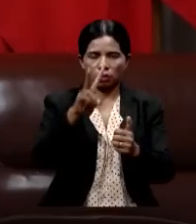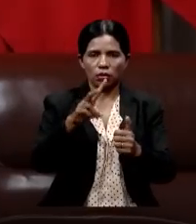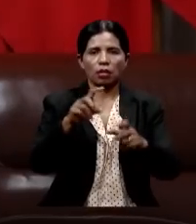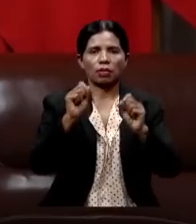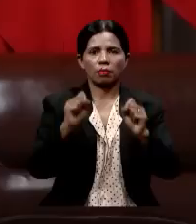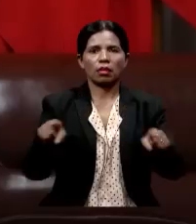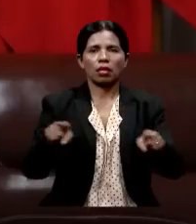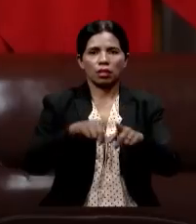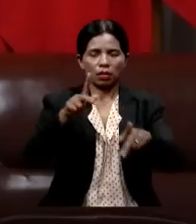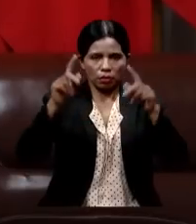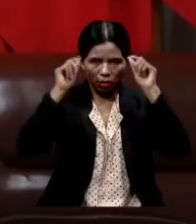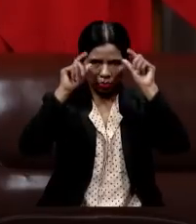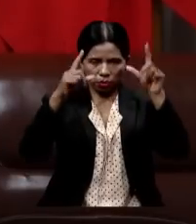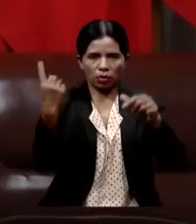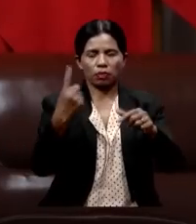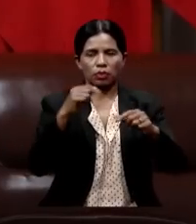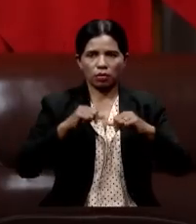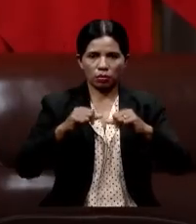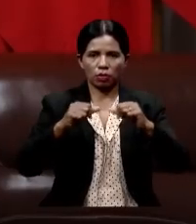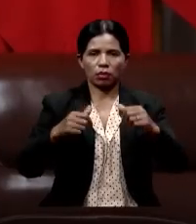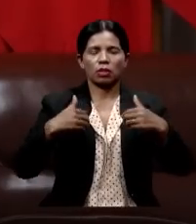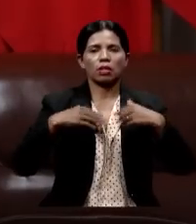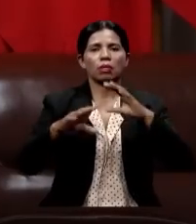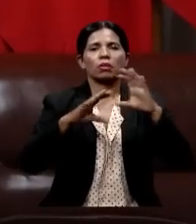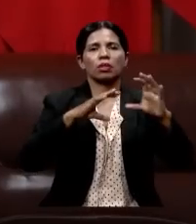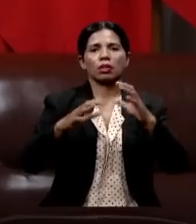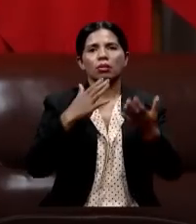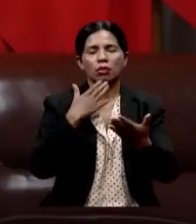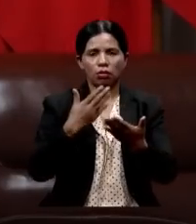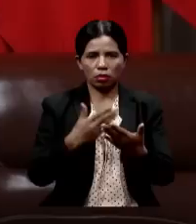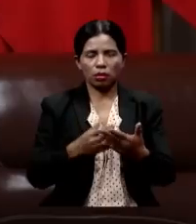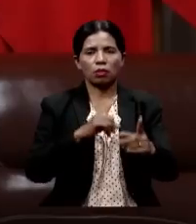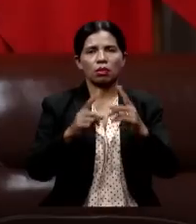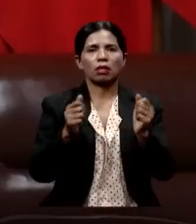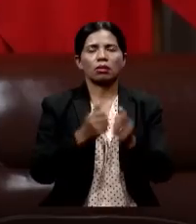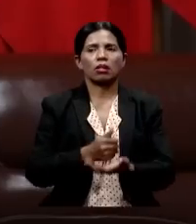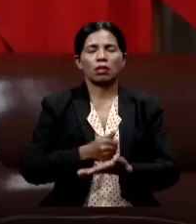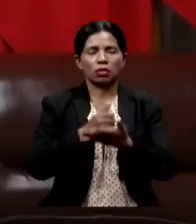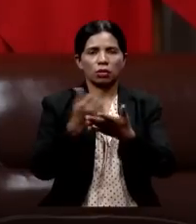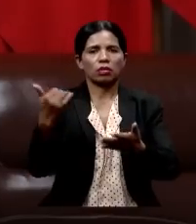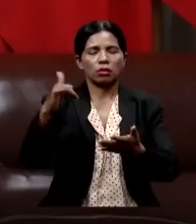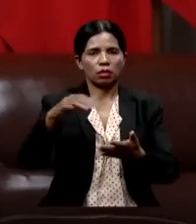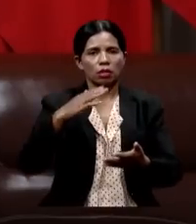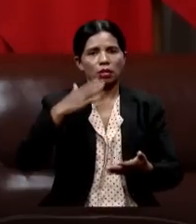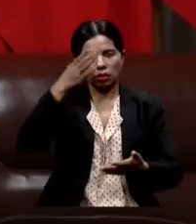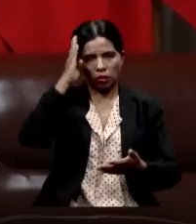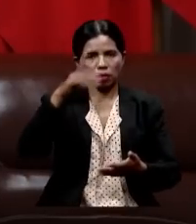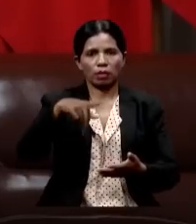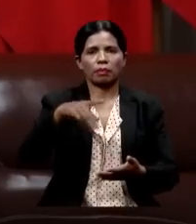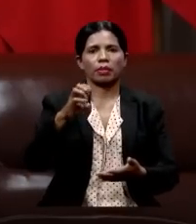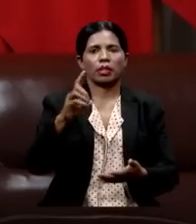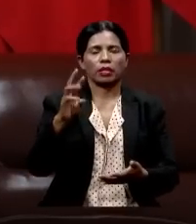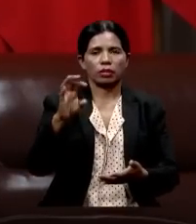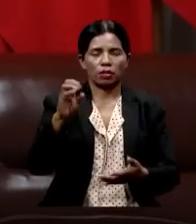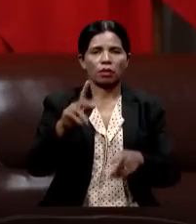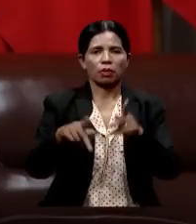a nesse Timor-Leste sempre continua, tem que a comunicação, e a qual leva mal para a tua ajuda também, senhor Pedro, mas o